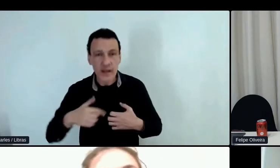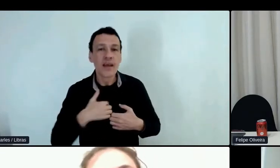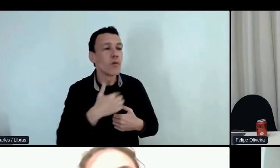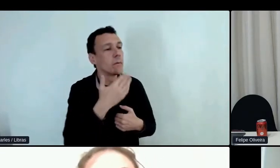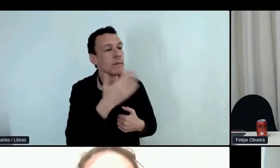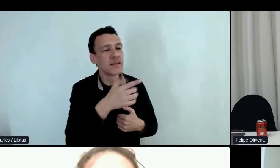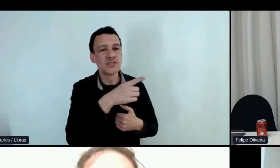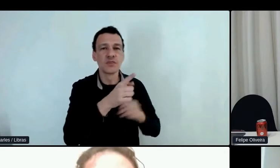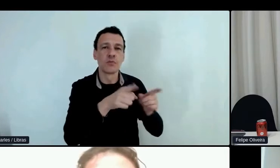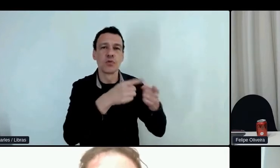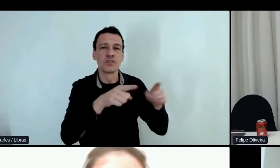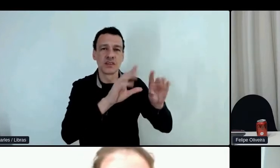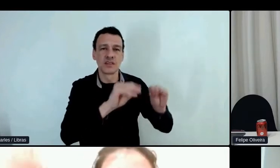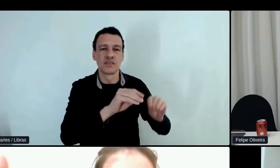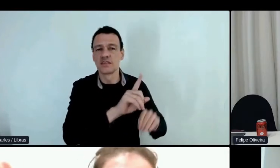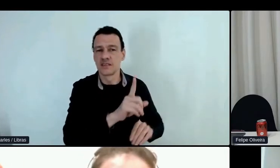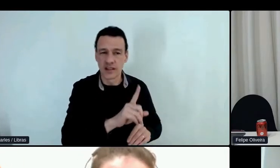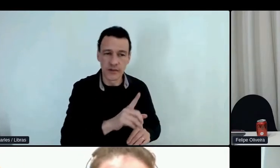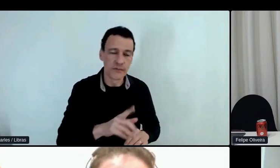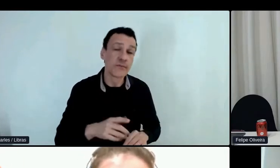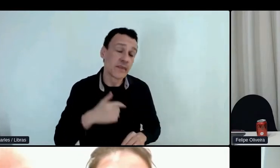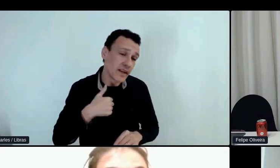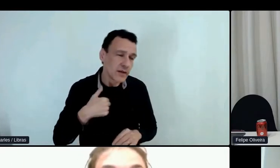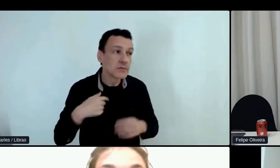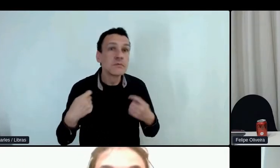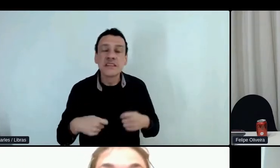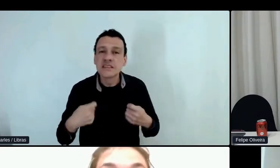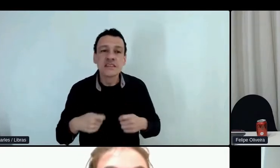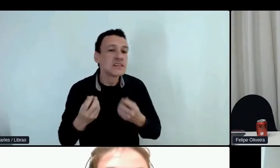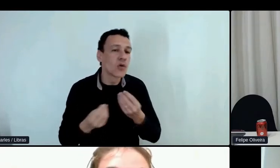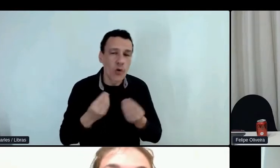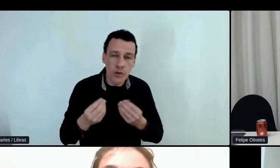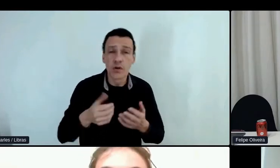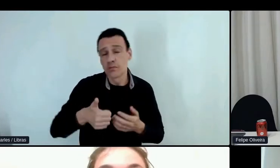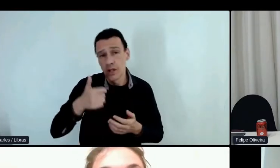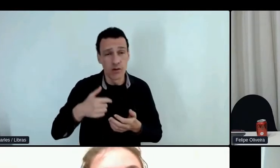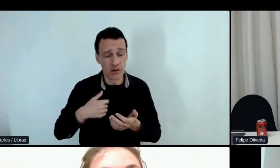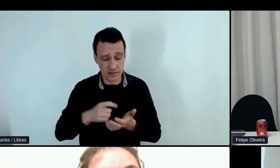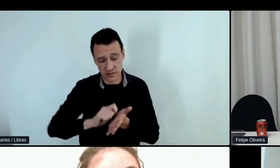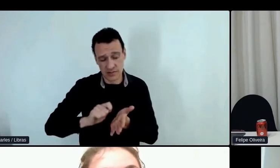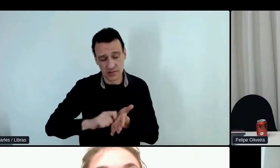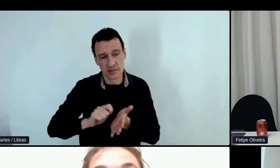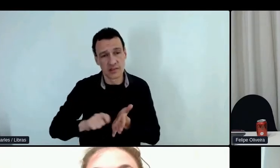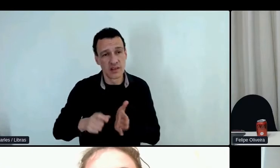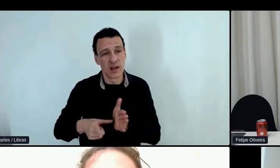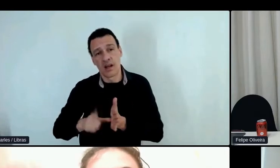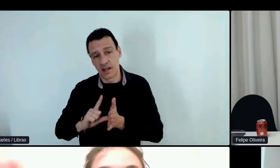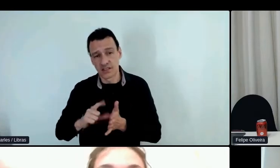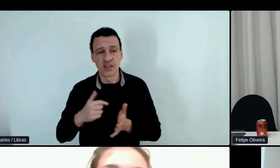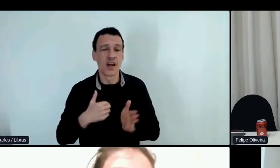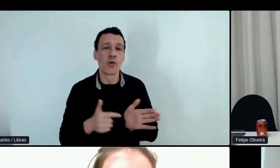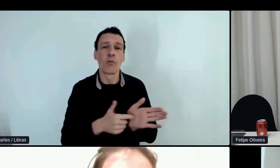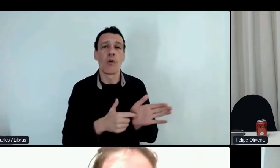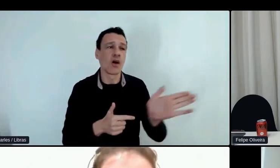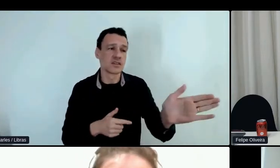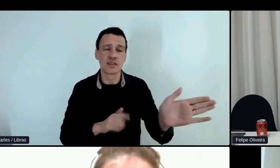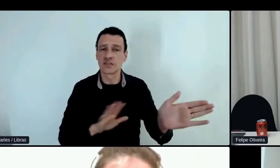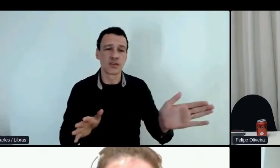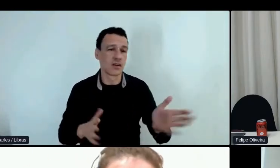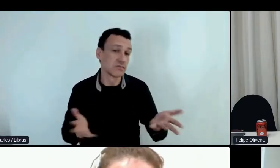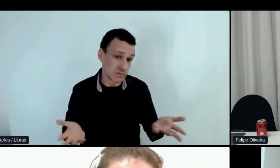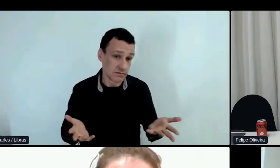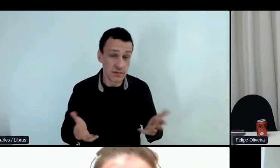me fazendo mal, eu consigo falar, senhor, por favor, poderia desligar a música? Agora, se eu estou num dia que eu não estou muito legal e aquela música está me